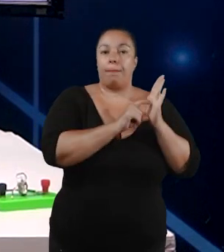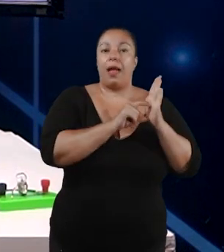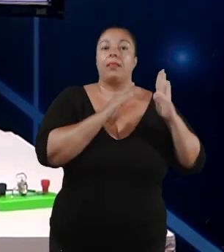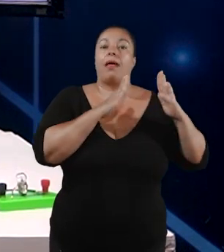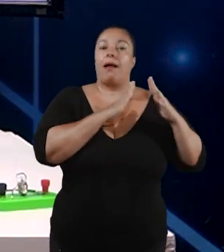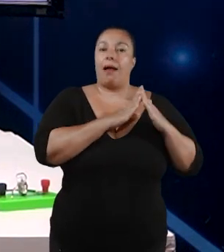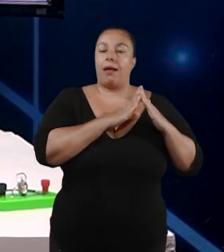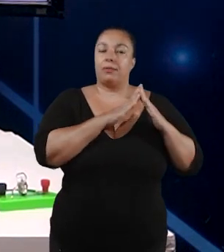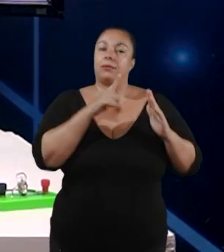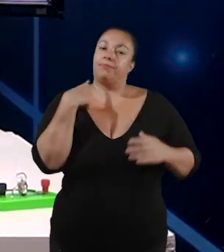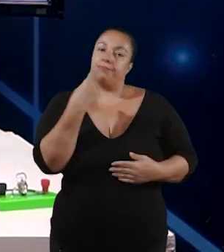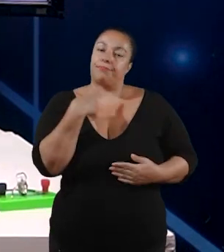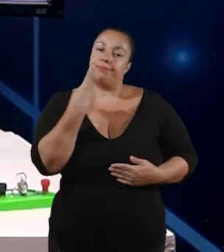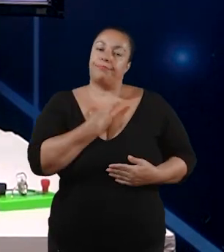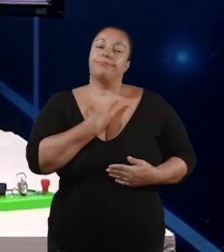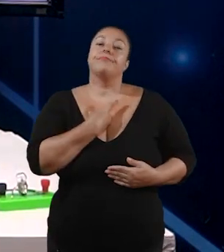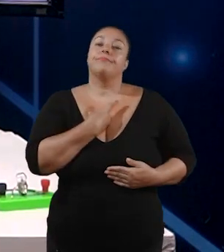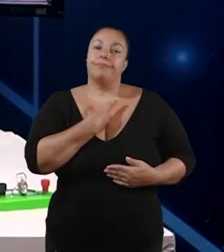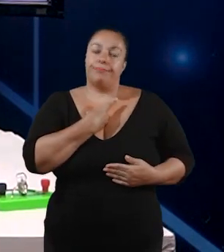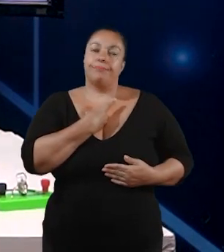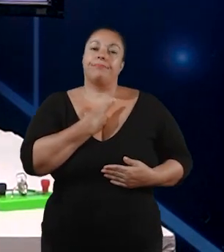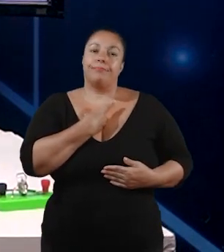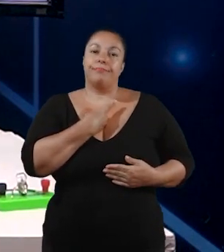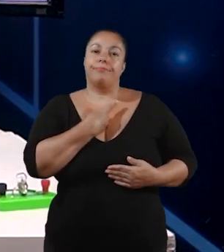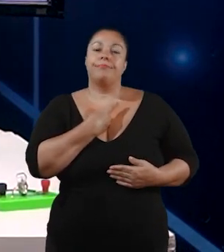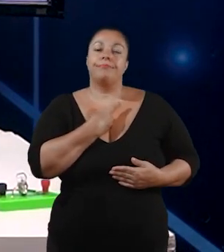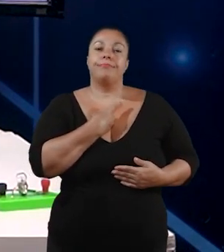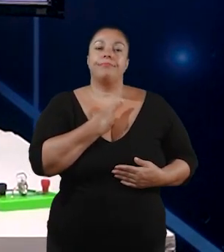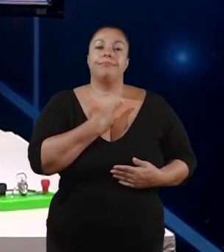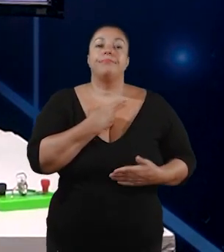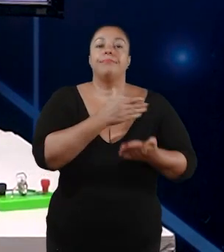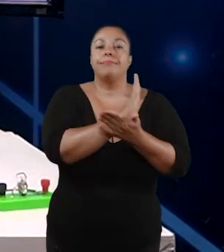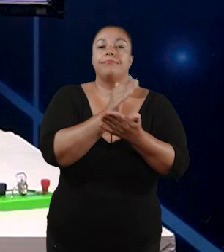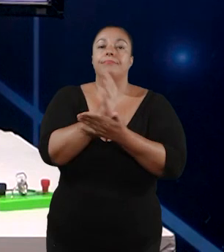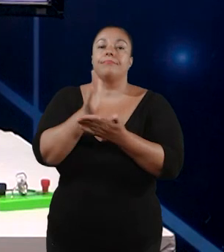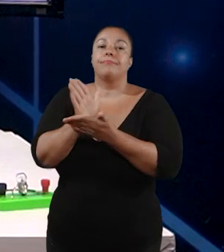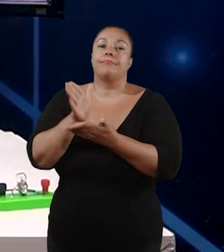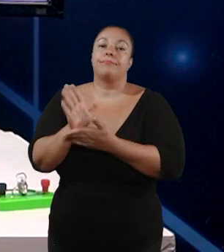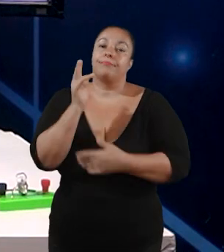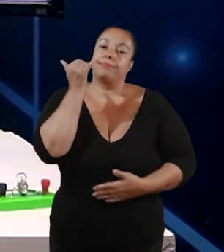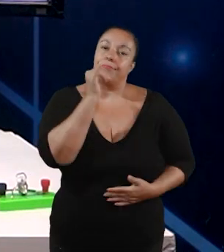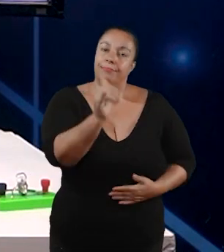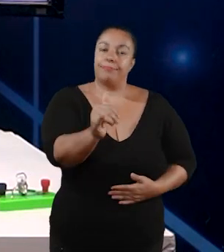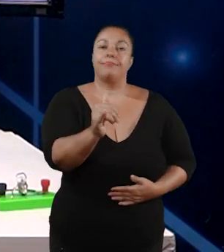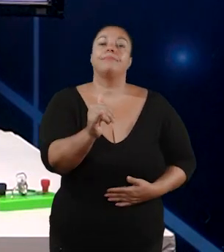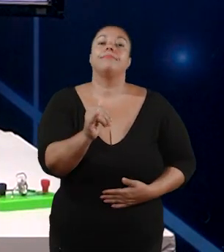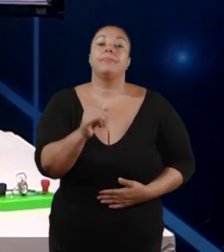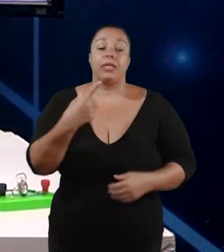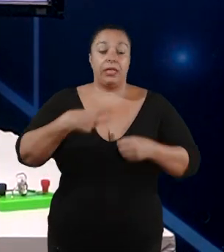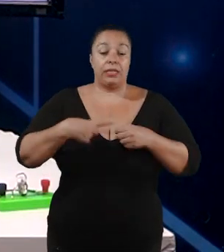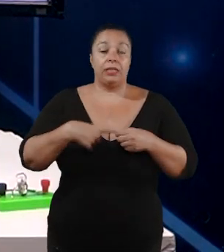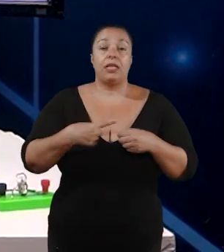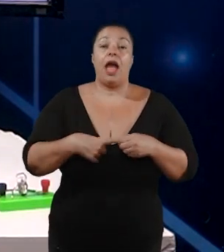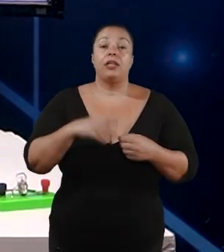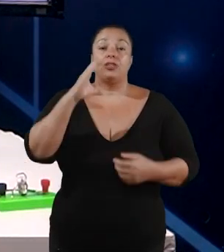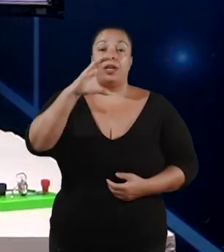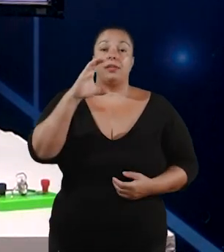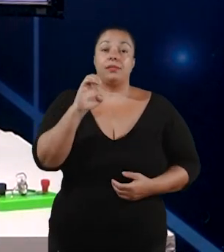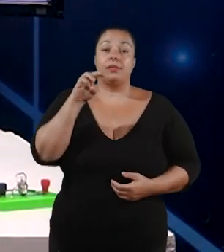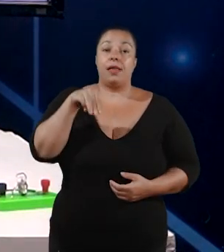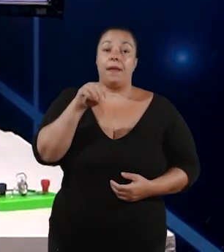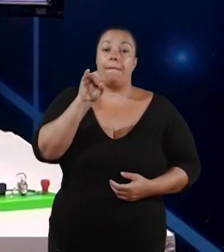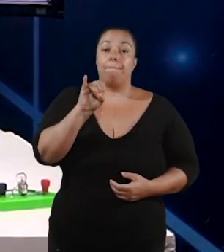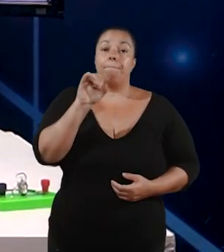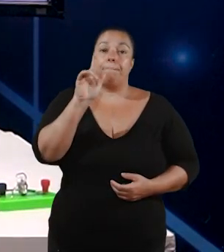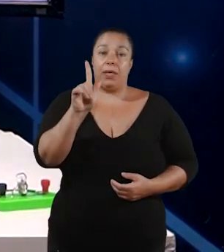Que tem uma geradora de energia e tem a distribuidora. No nosso caso, aqui, né, na cidade, a CEMIG que